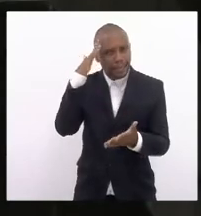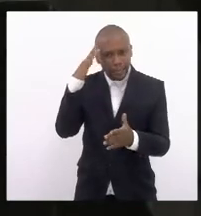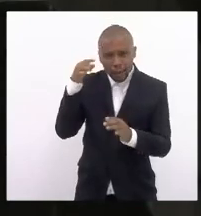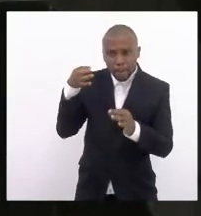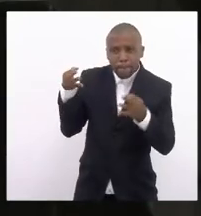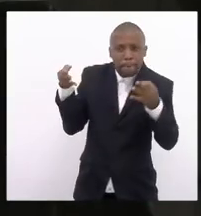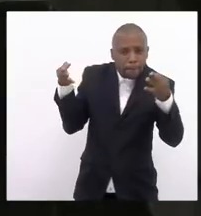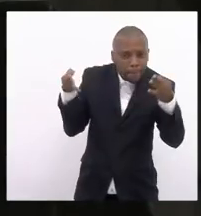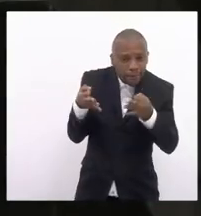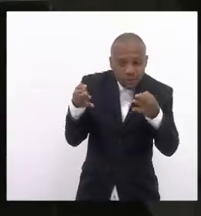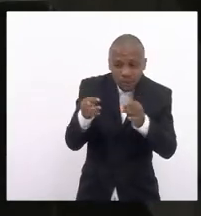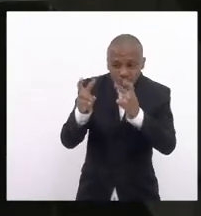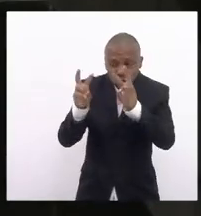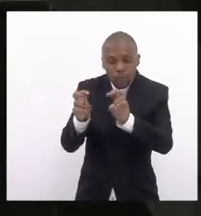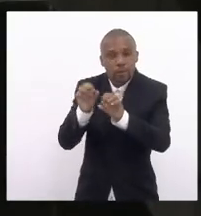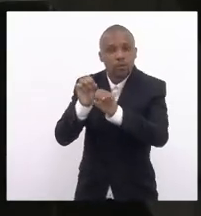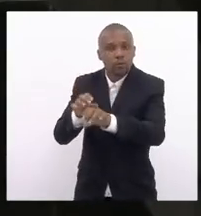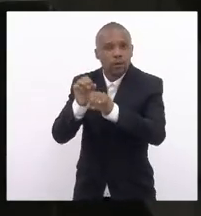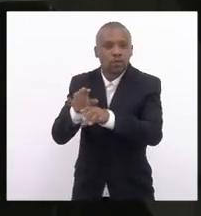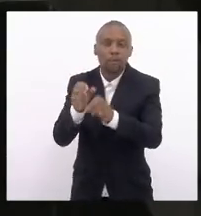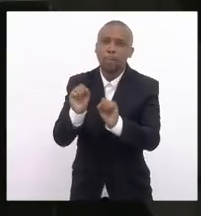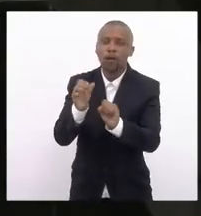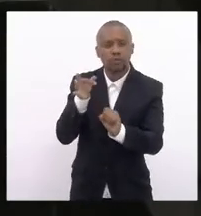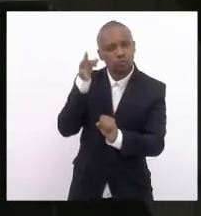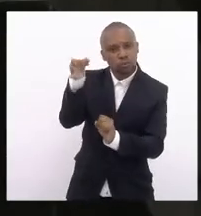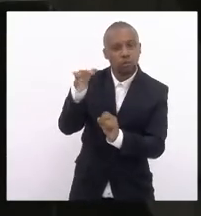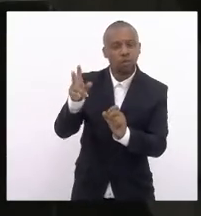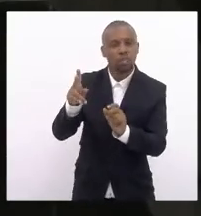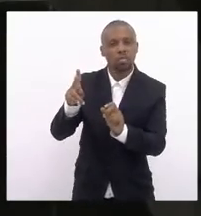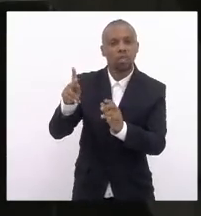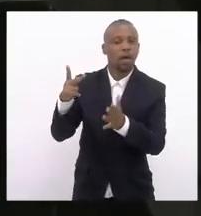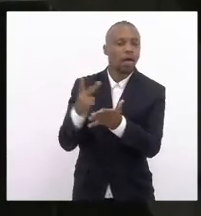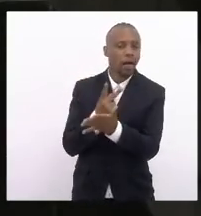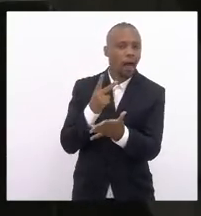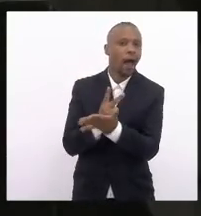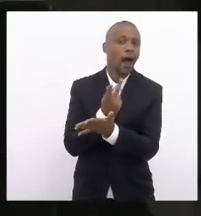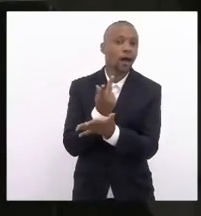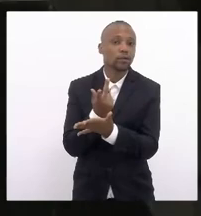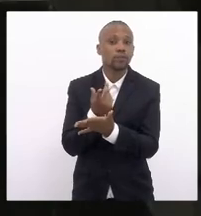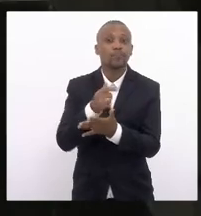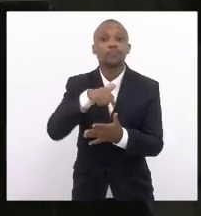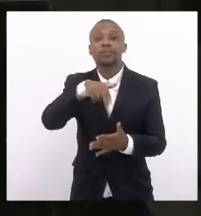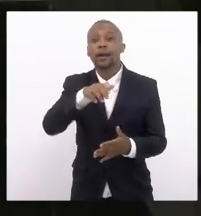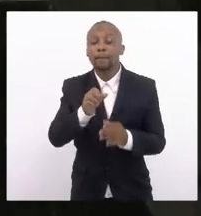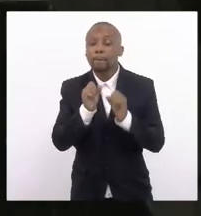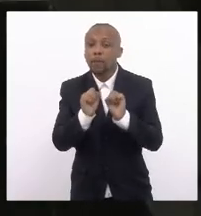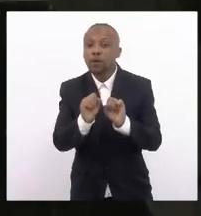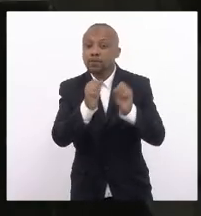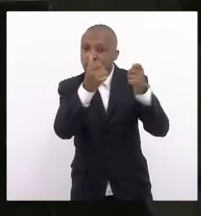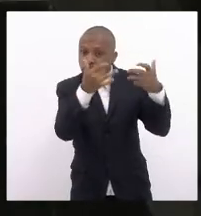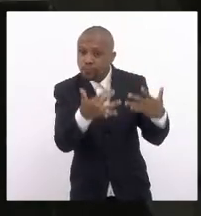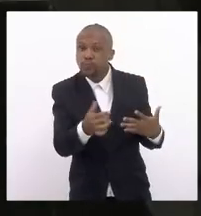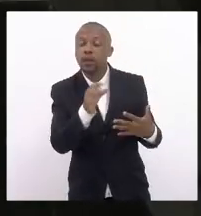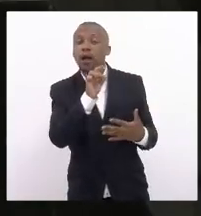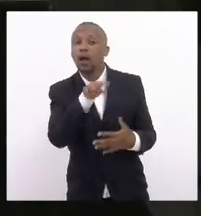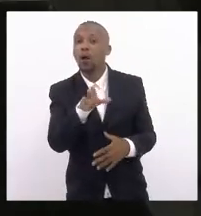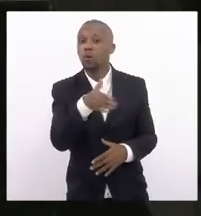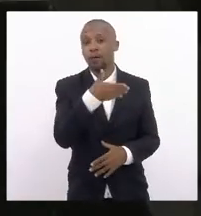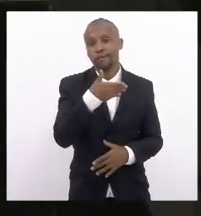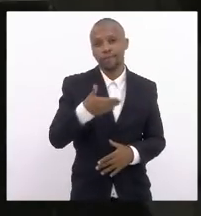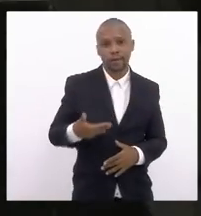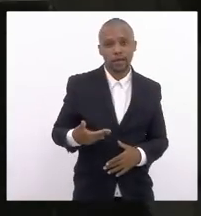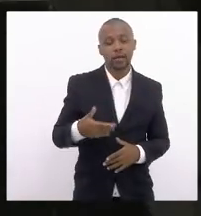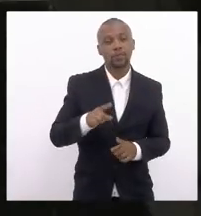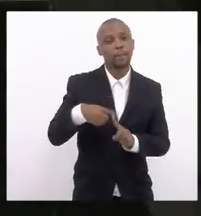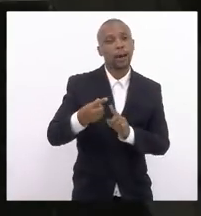tudo para dar errado. Então, o melhor que o governo pode fazer é estabelecer, é o governo tocar esse processo de discussão, o governo, o Conselho